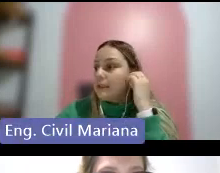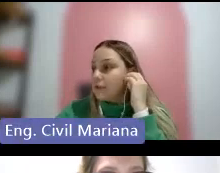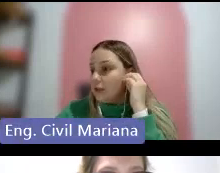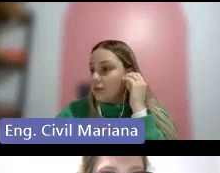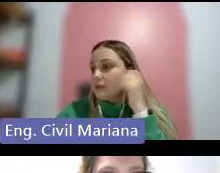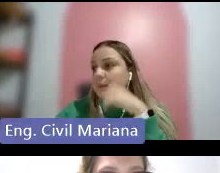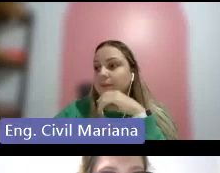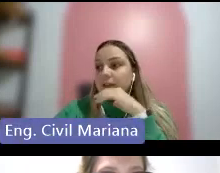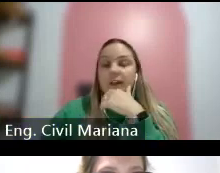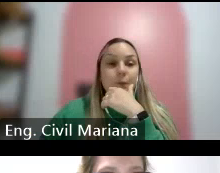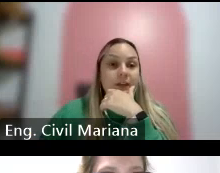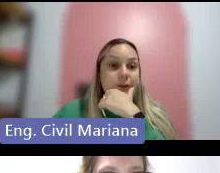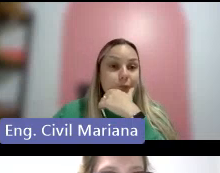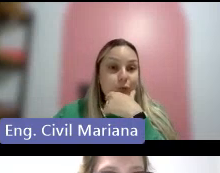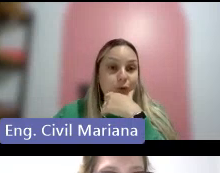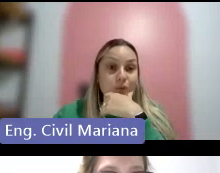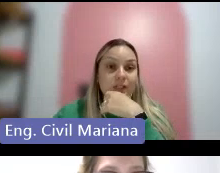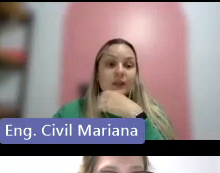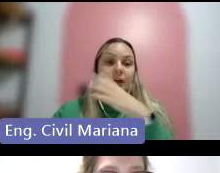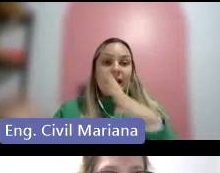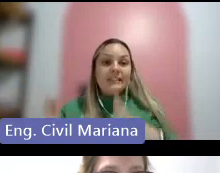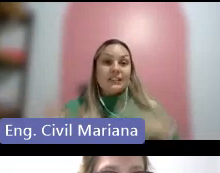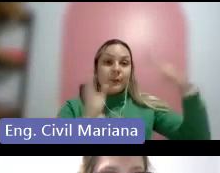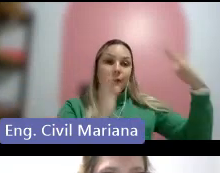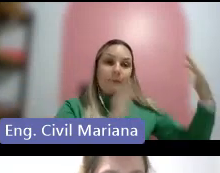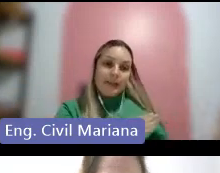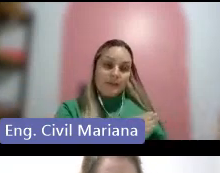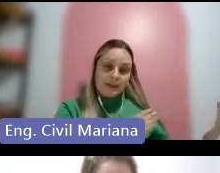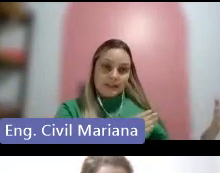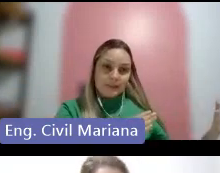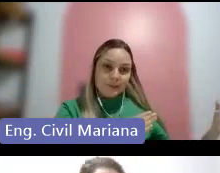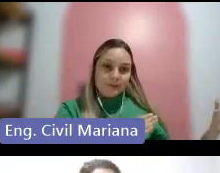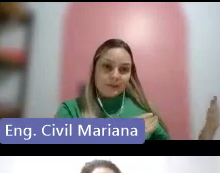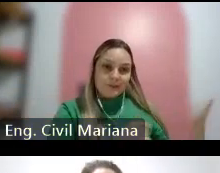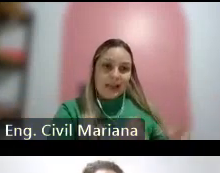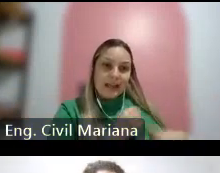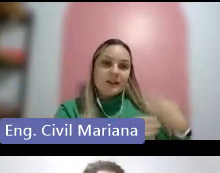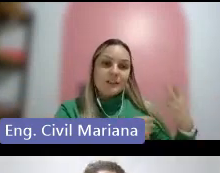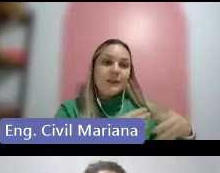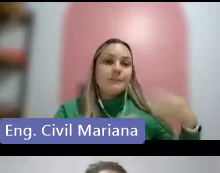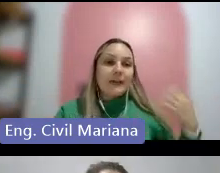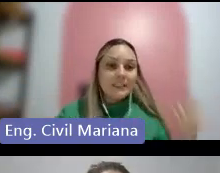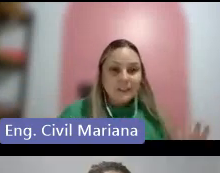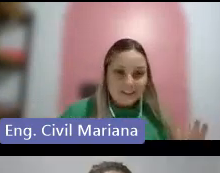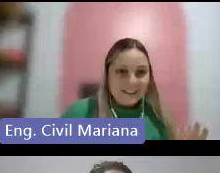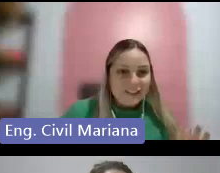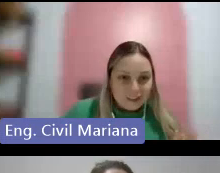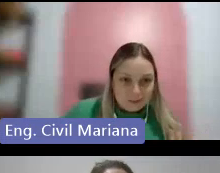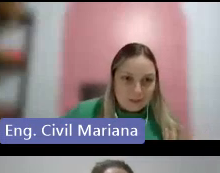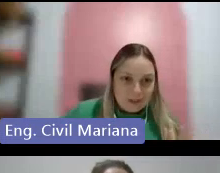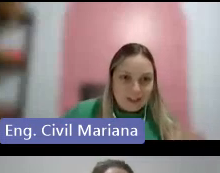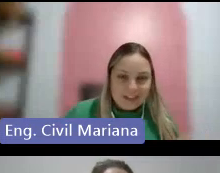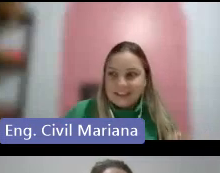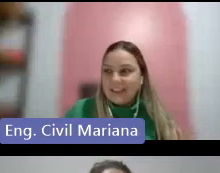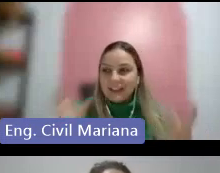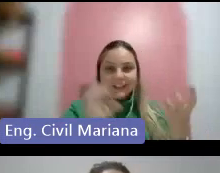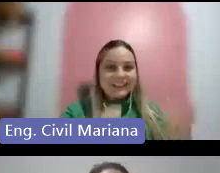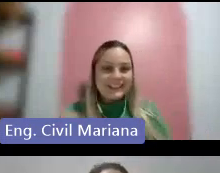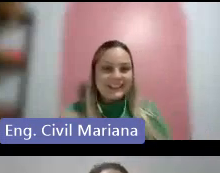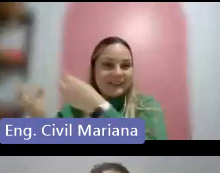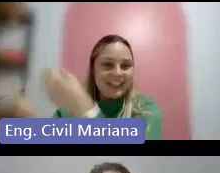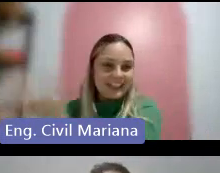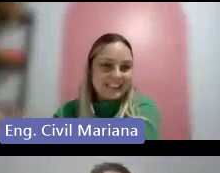aqui algumas fotos. E por que eu trouxe esses problemas, as principais manifestações